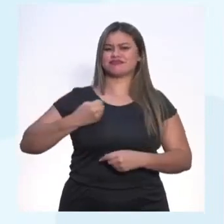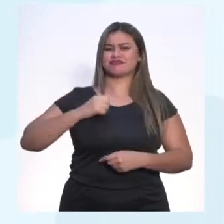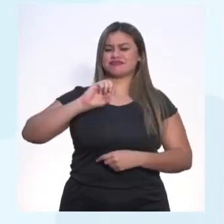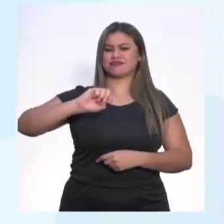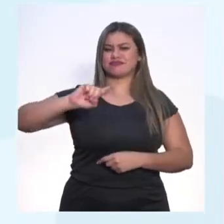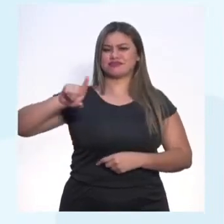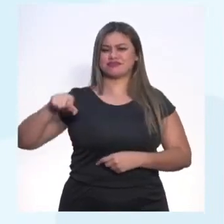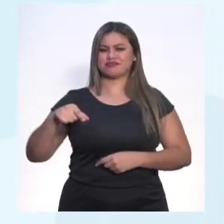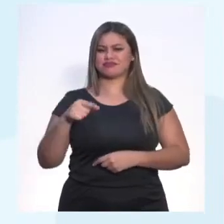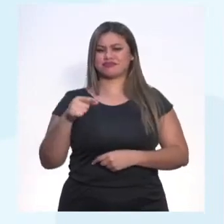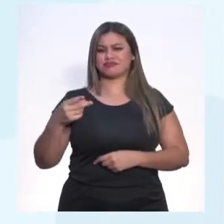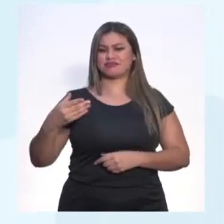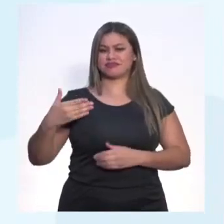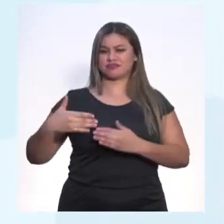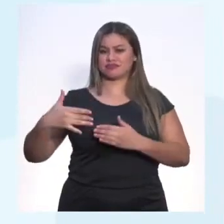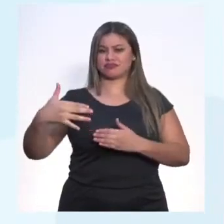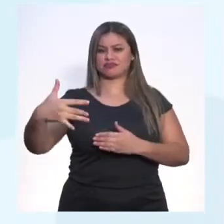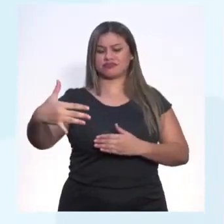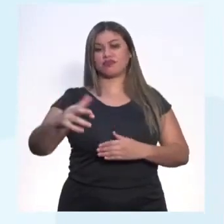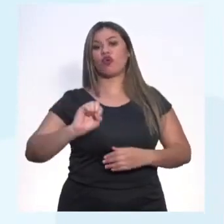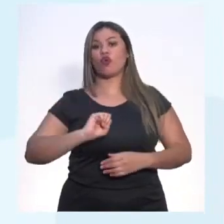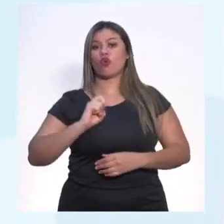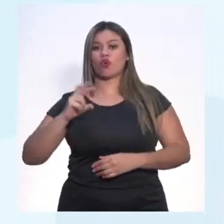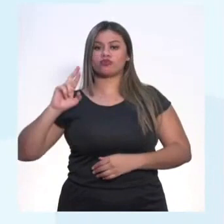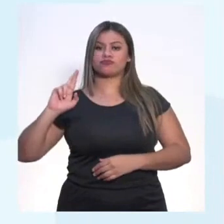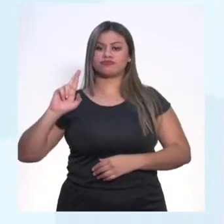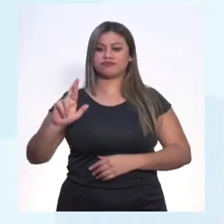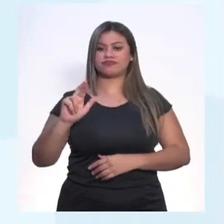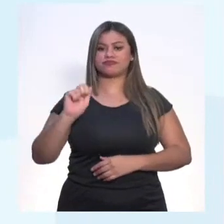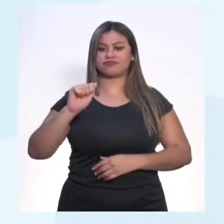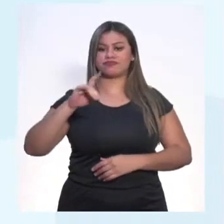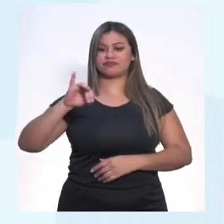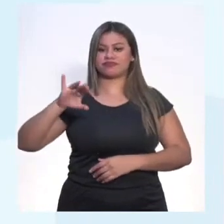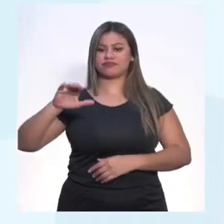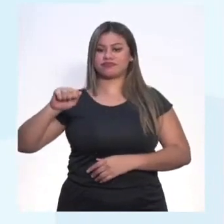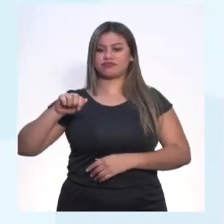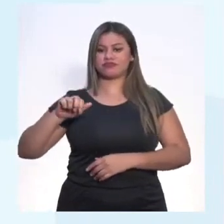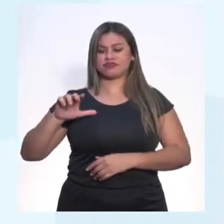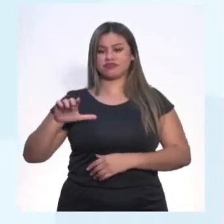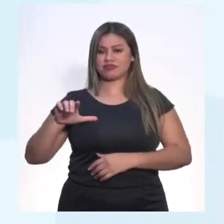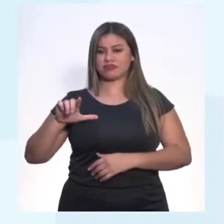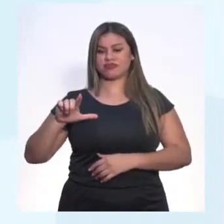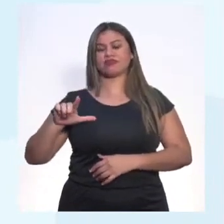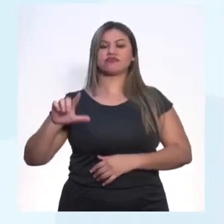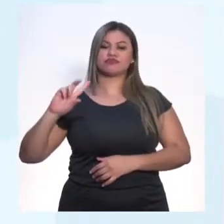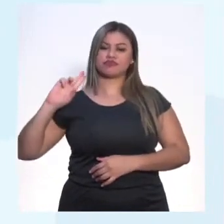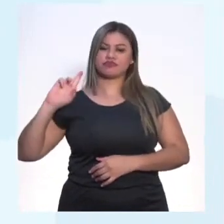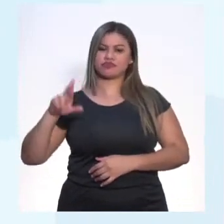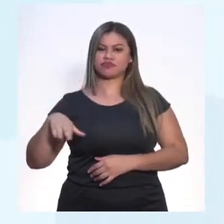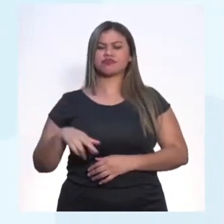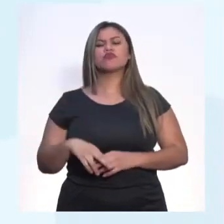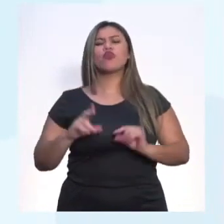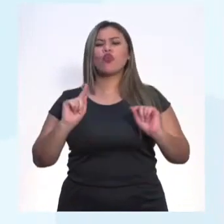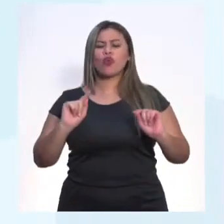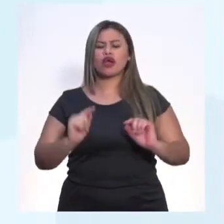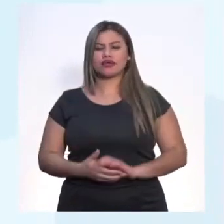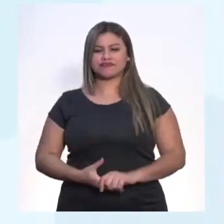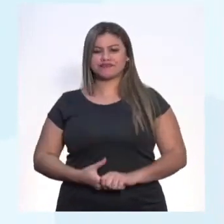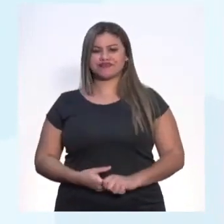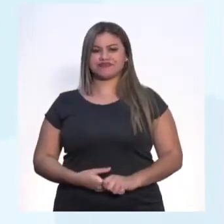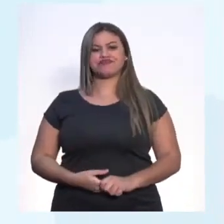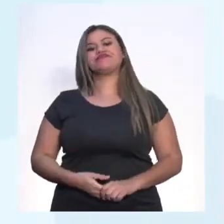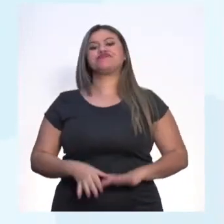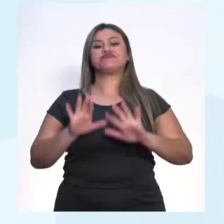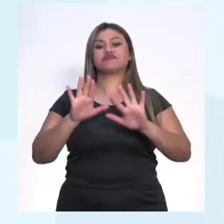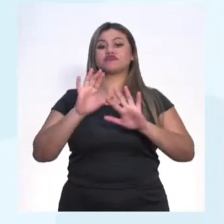decimal infinito ou de radical. Muito bem. Você fala, professora, o que é isso? Então, eu